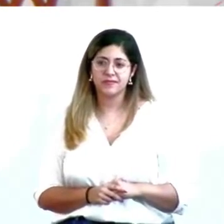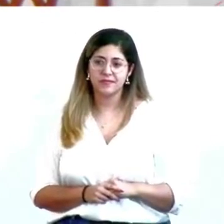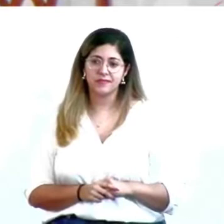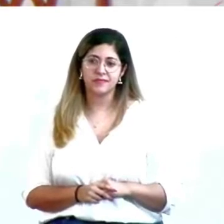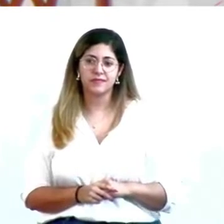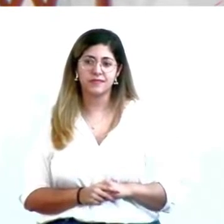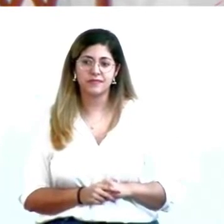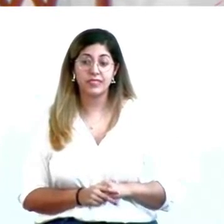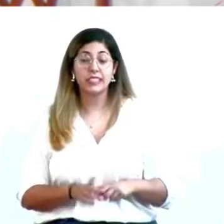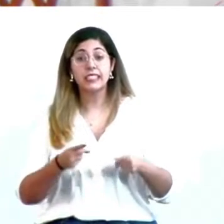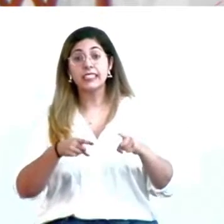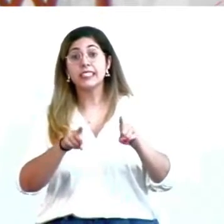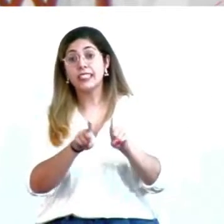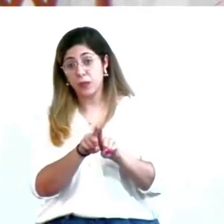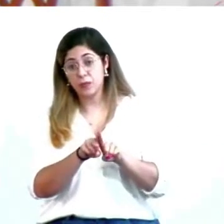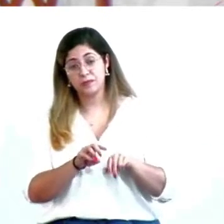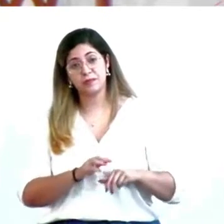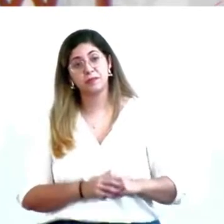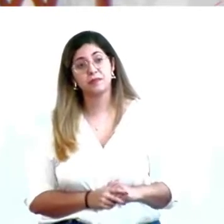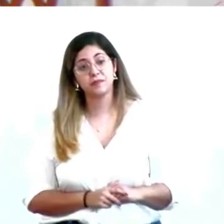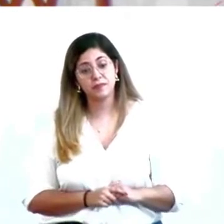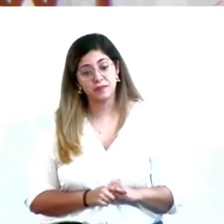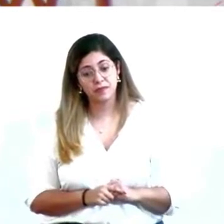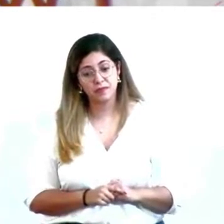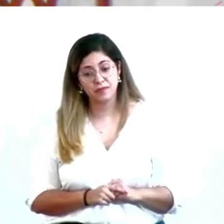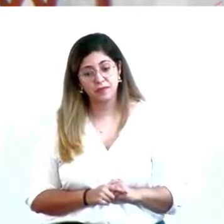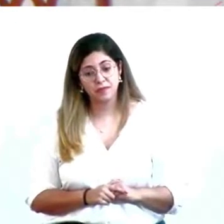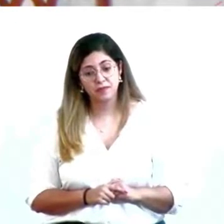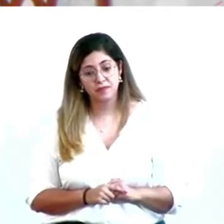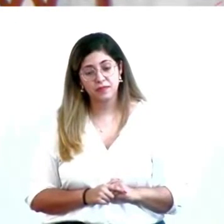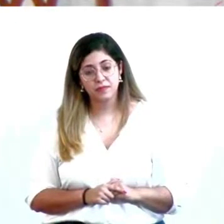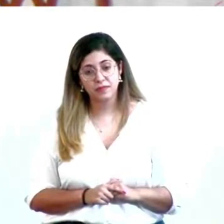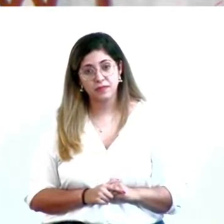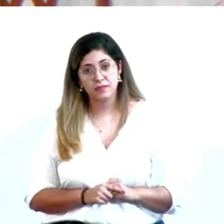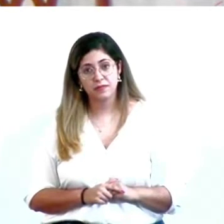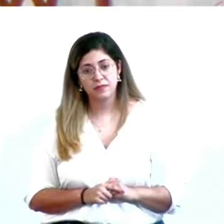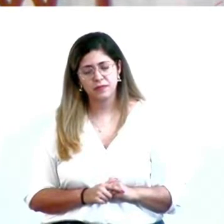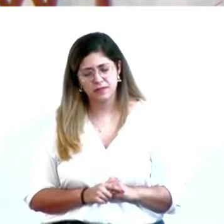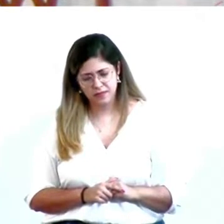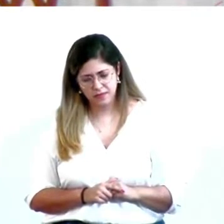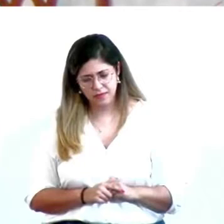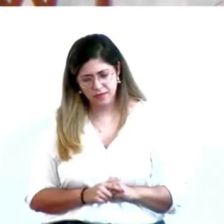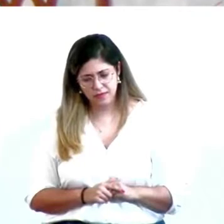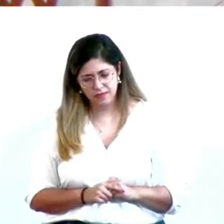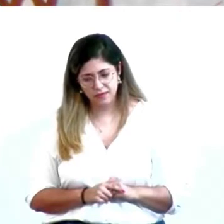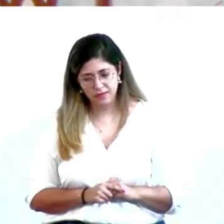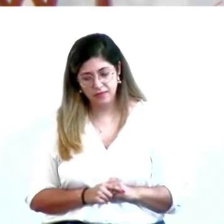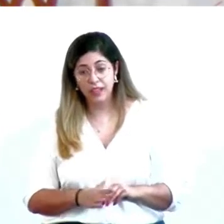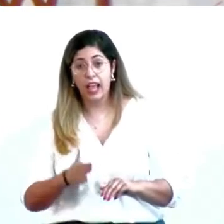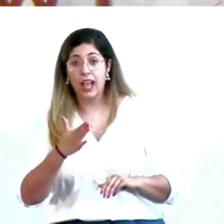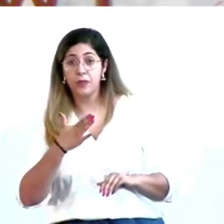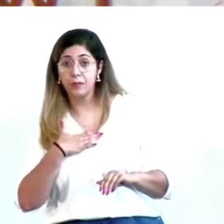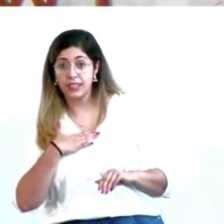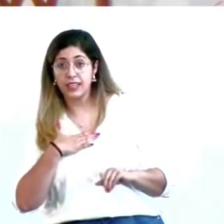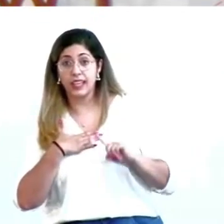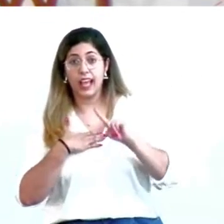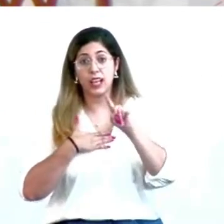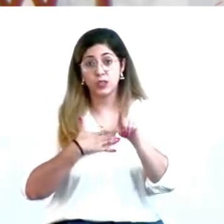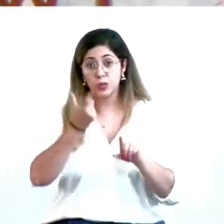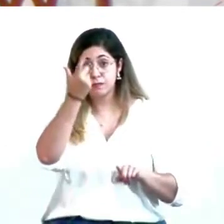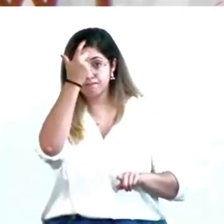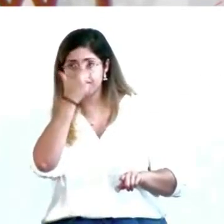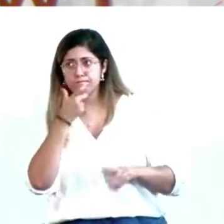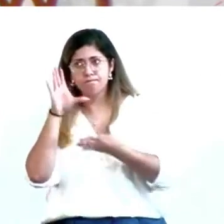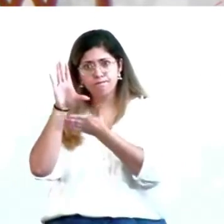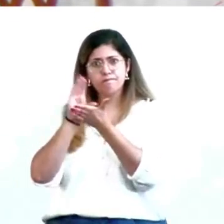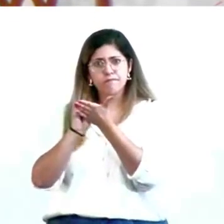Ou seja, é isso que é a minha e a sua identidade. E olha que